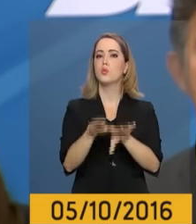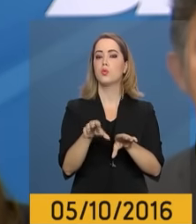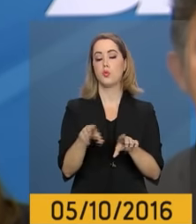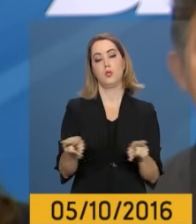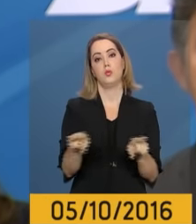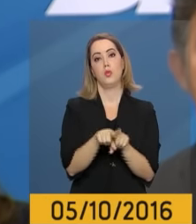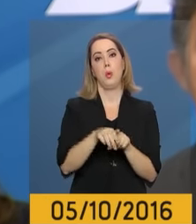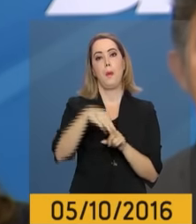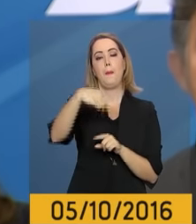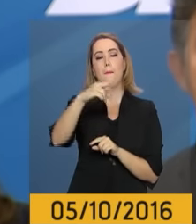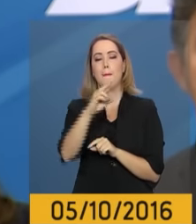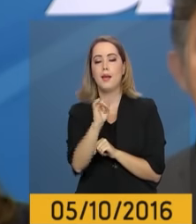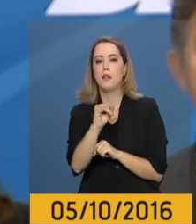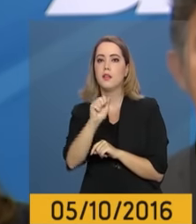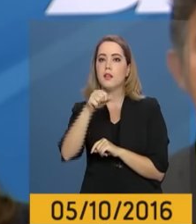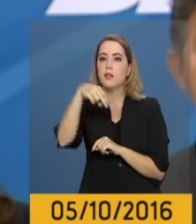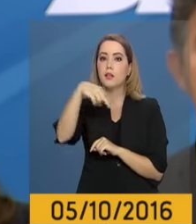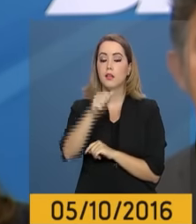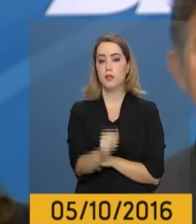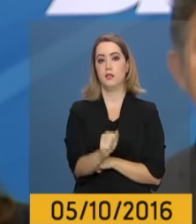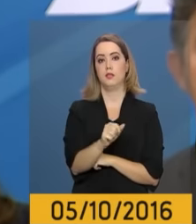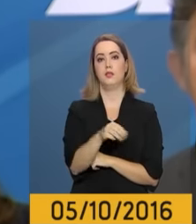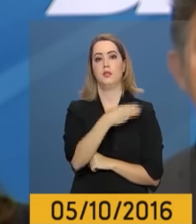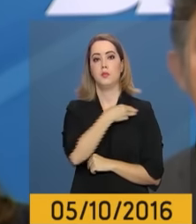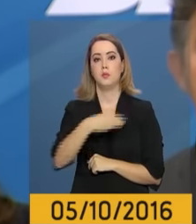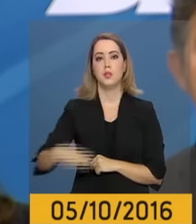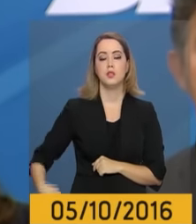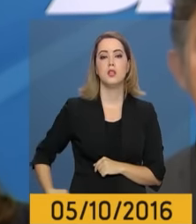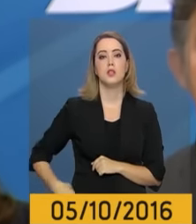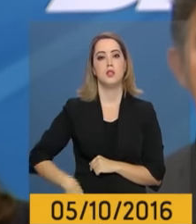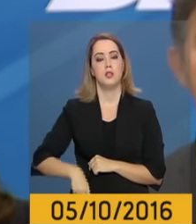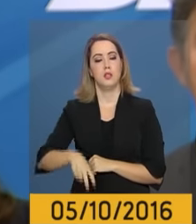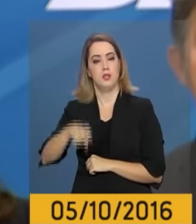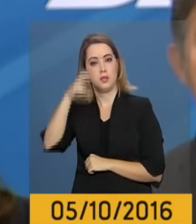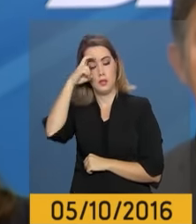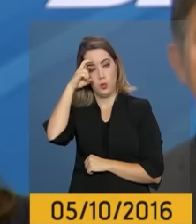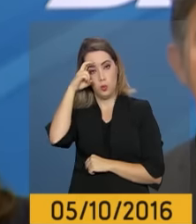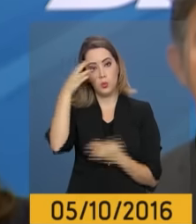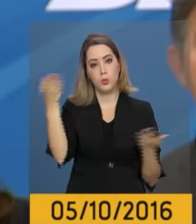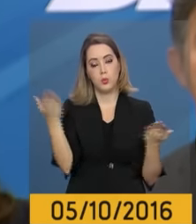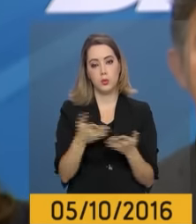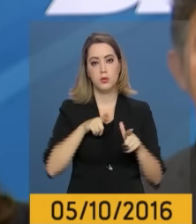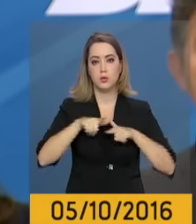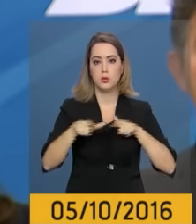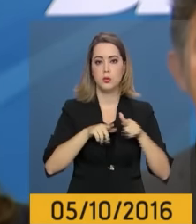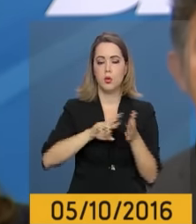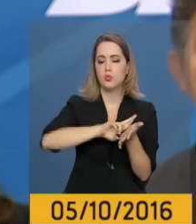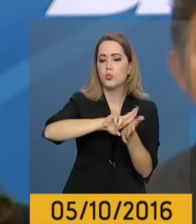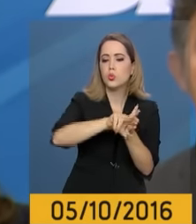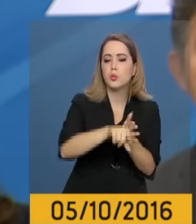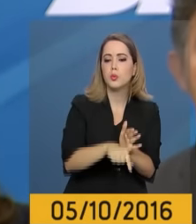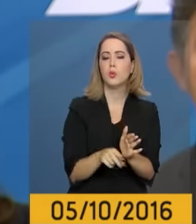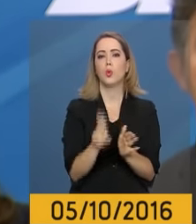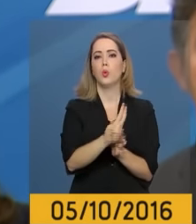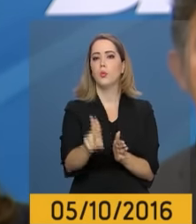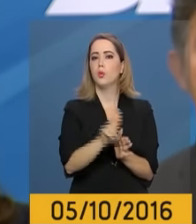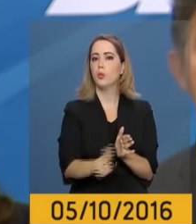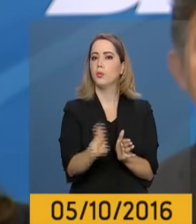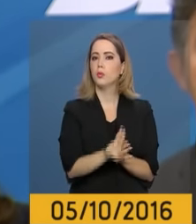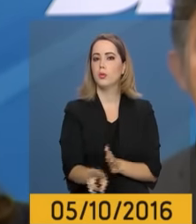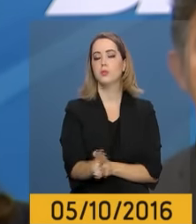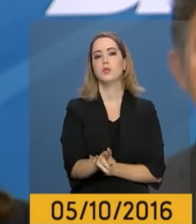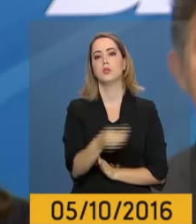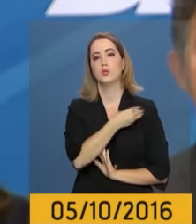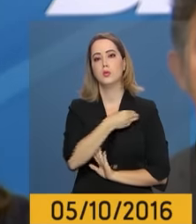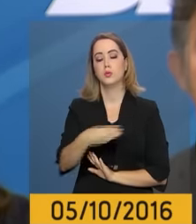Mariana Ribas, ministra da Cultura em Exercício, Ronaldo Nogueira, do Trabalho, Ricardo Barros, da Saúde, além dos